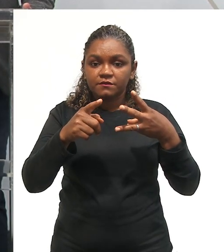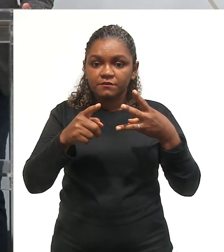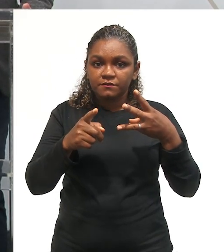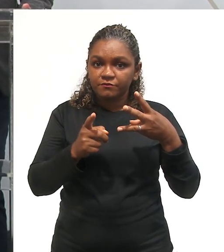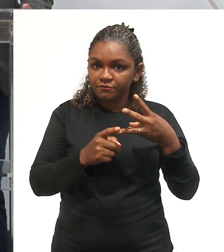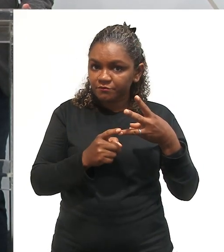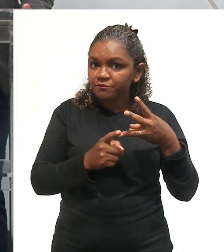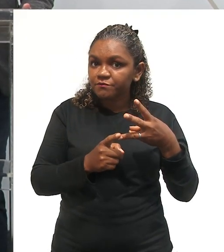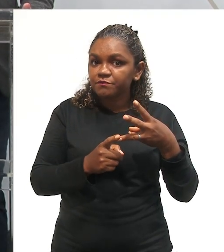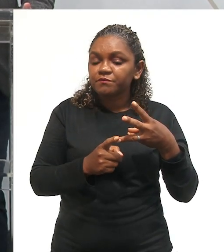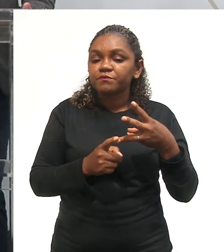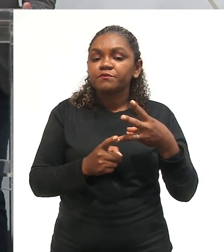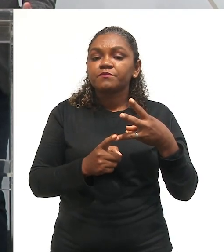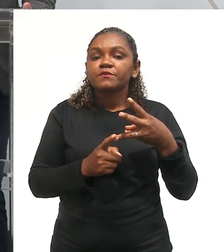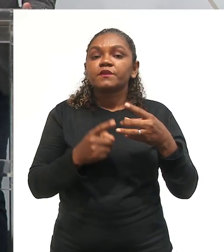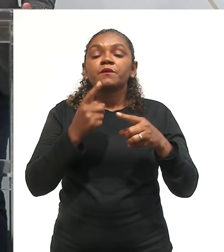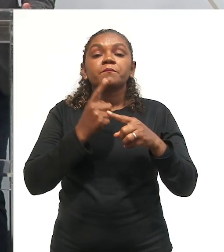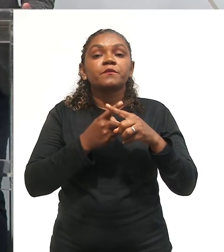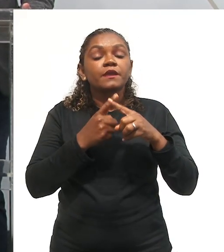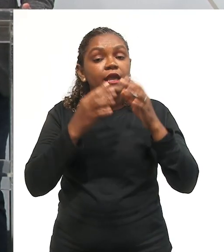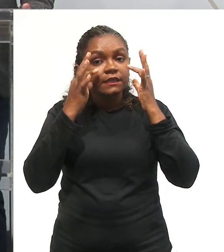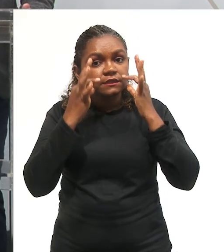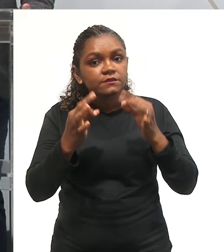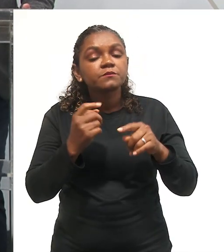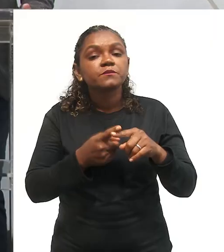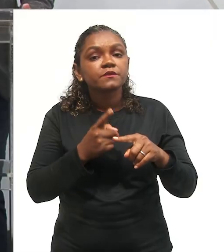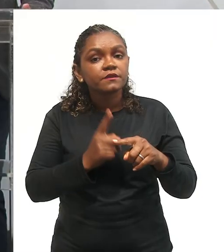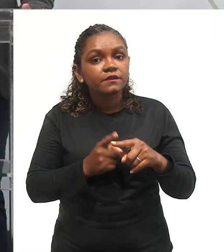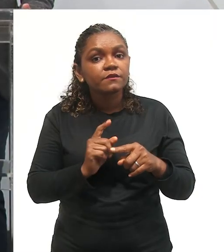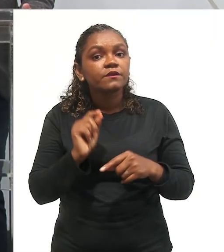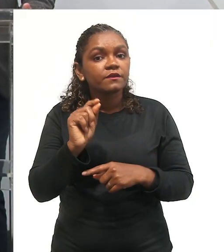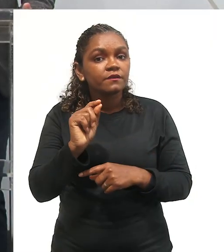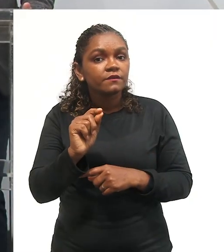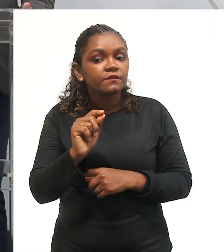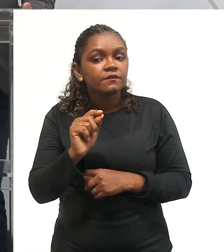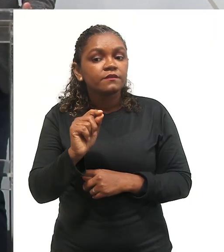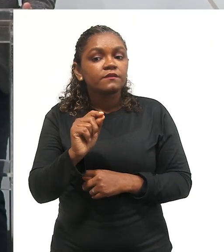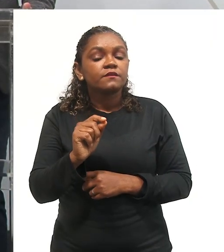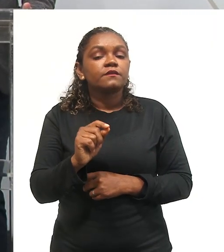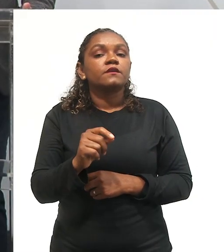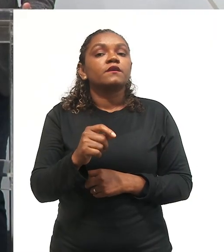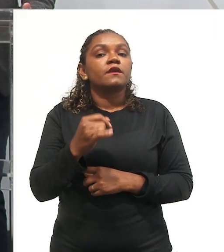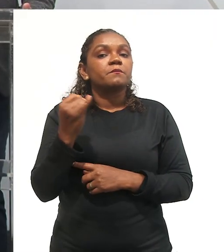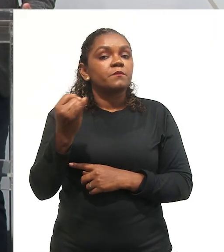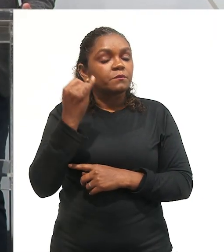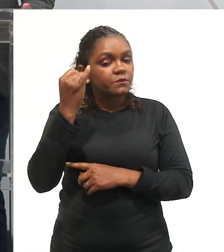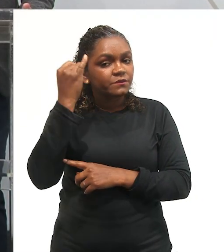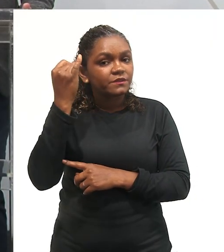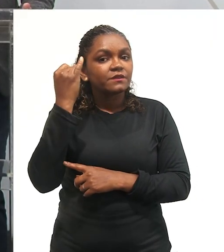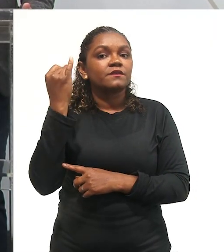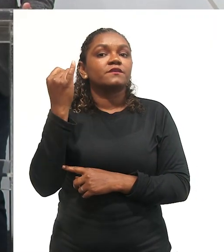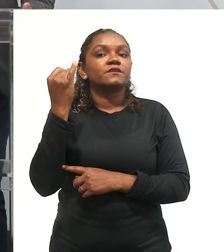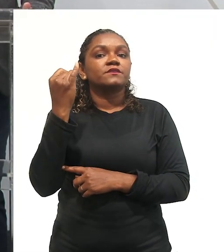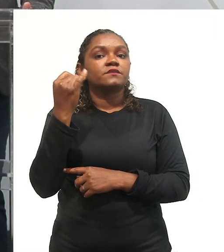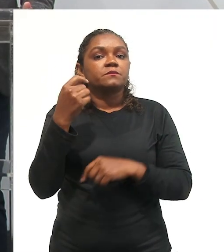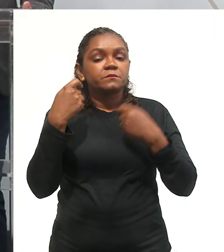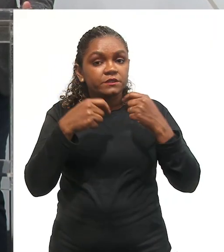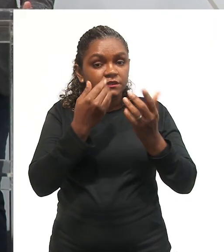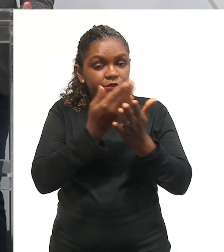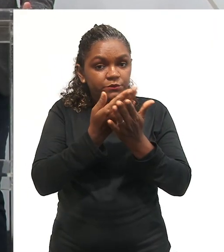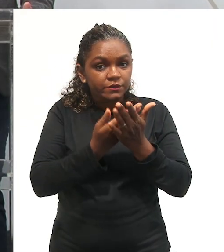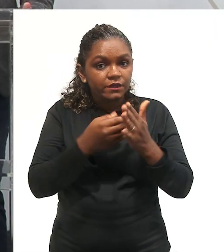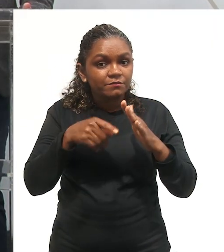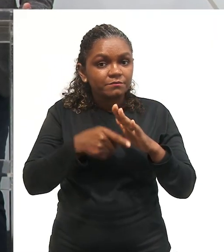extinção da personalidade jurídica, da responsabilidade dos sócios e dos empresários. Estudem um pouco com